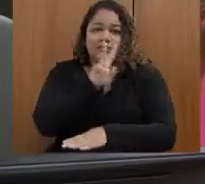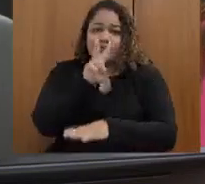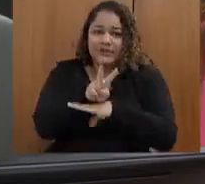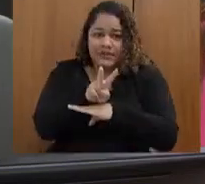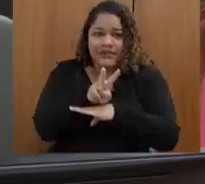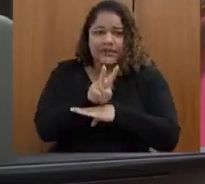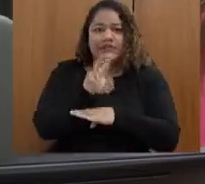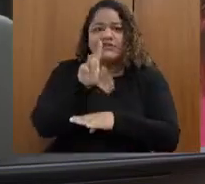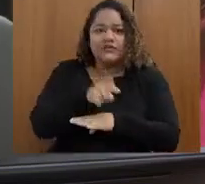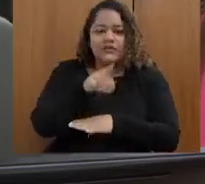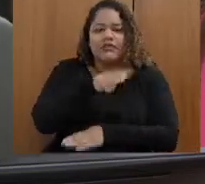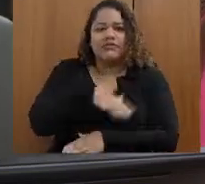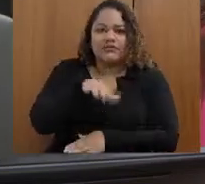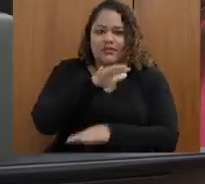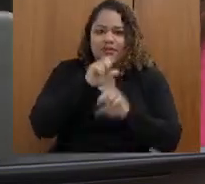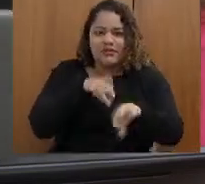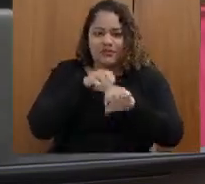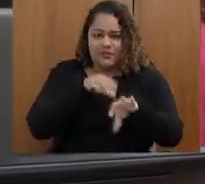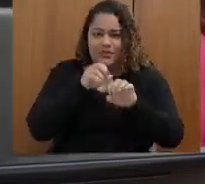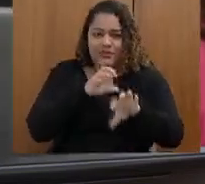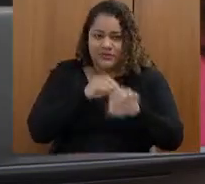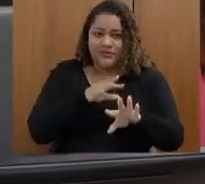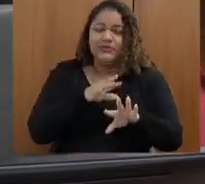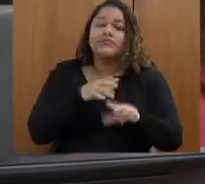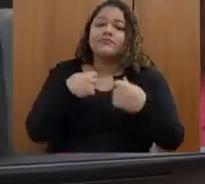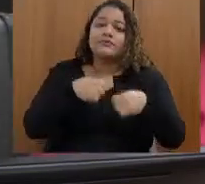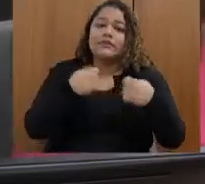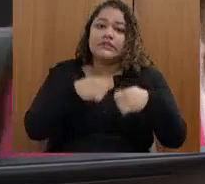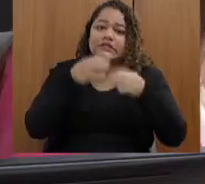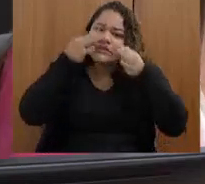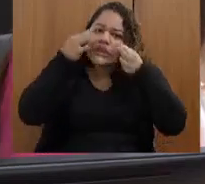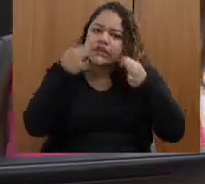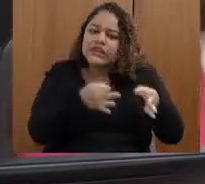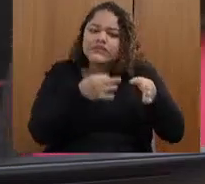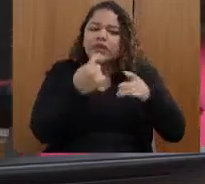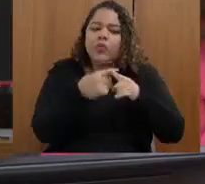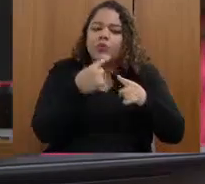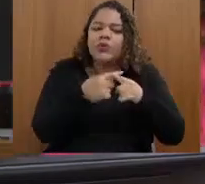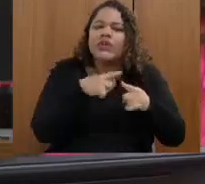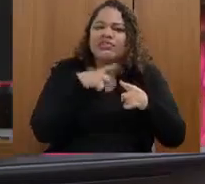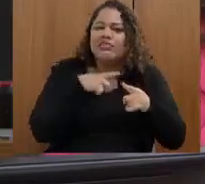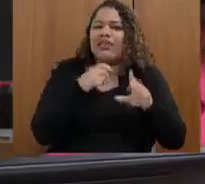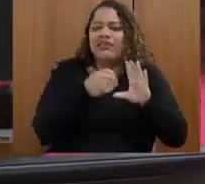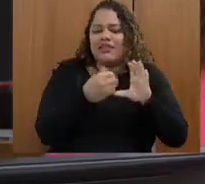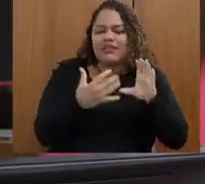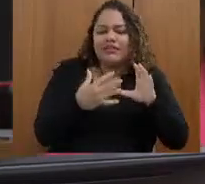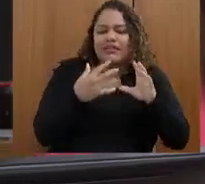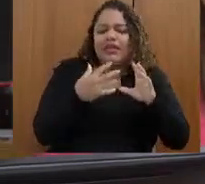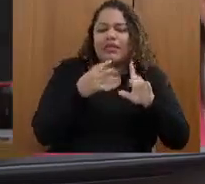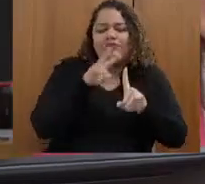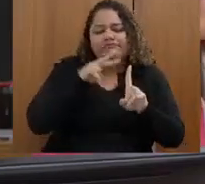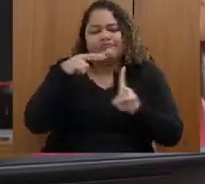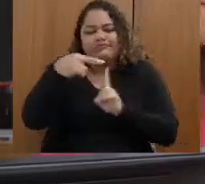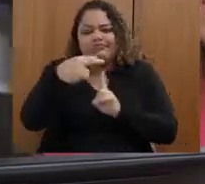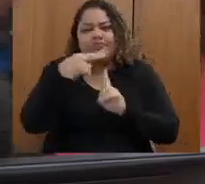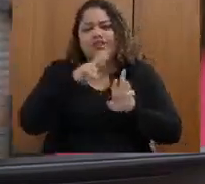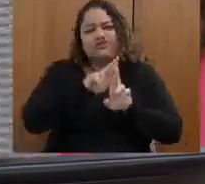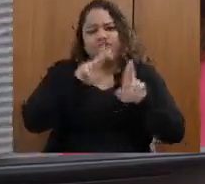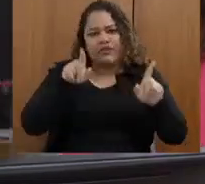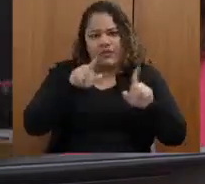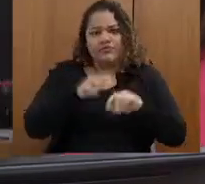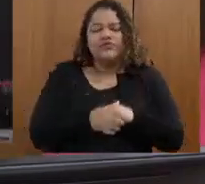uma tensão por termos pontos de vista diferentes mas uns cinco anos da Assembleia fiscaliza da educação